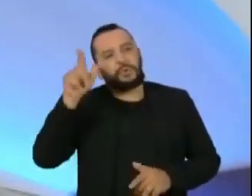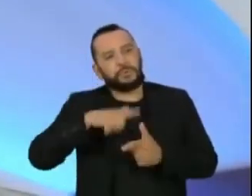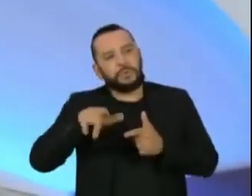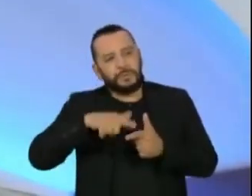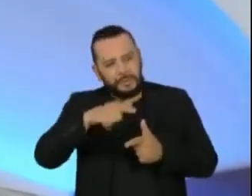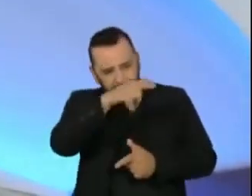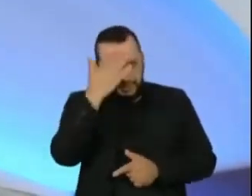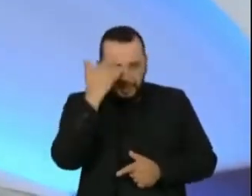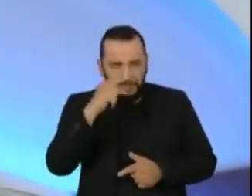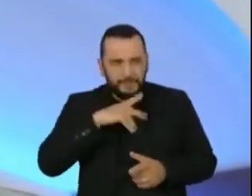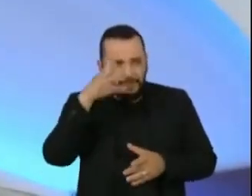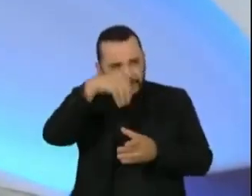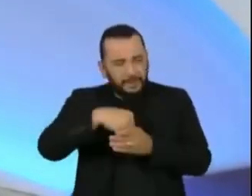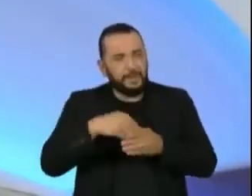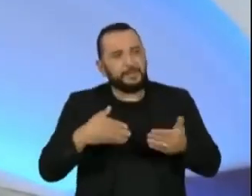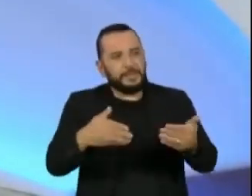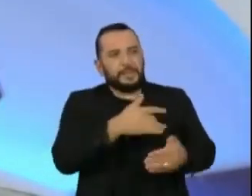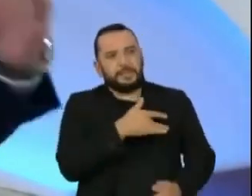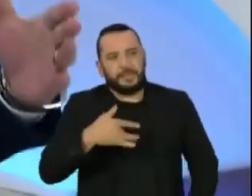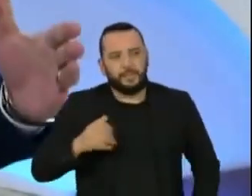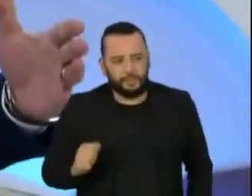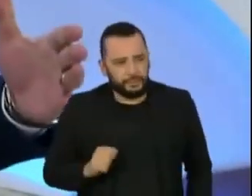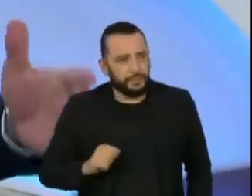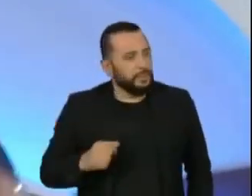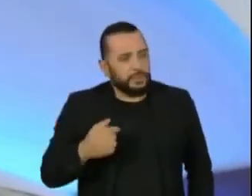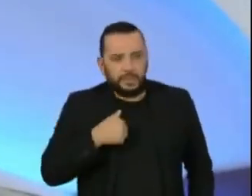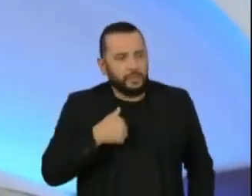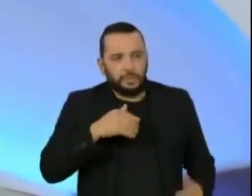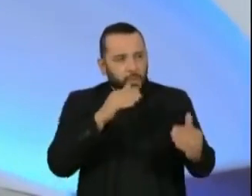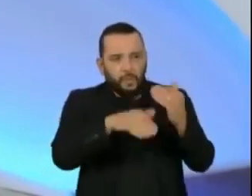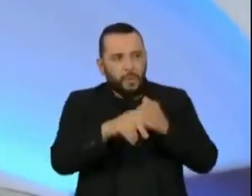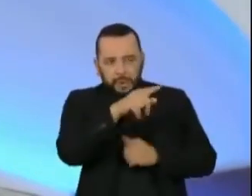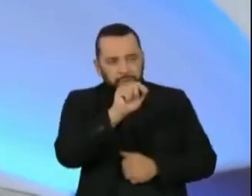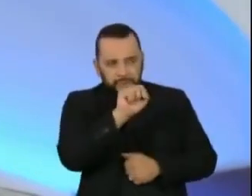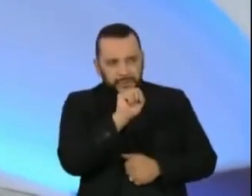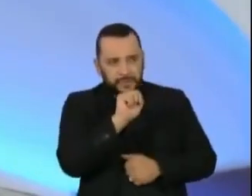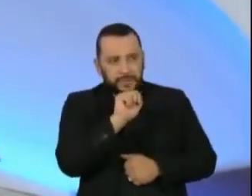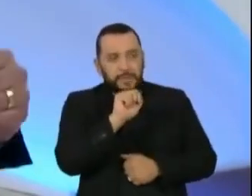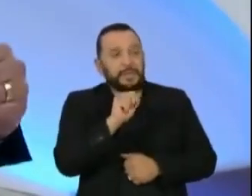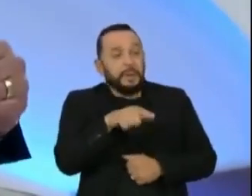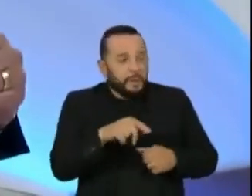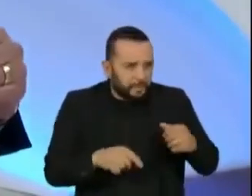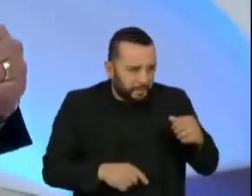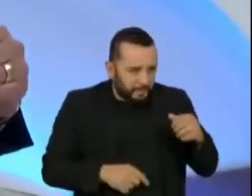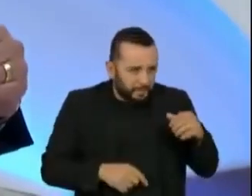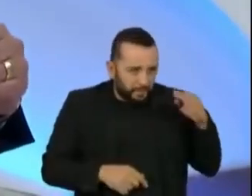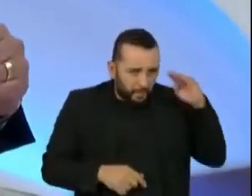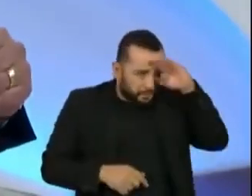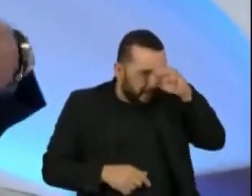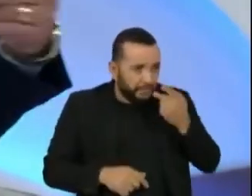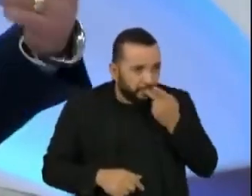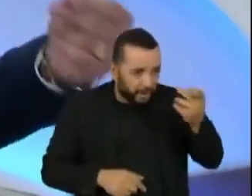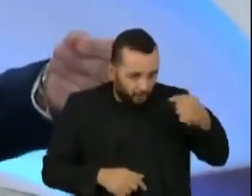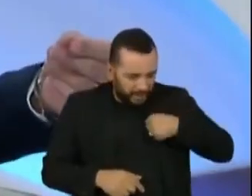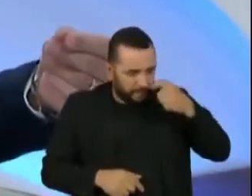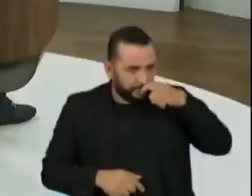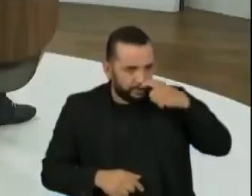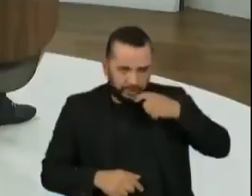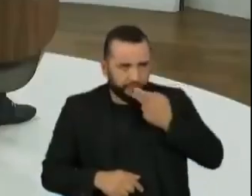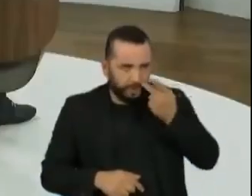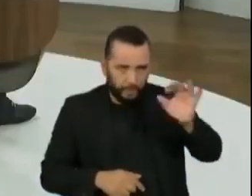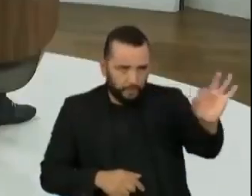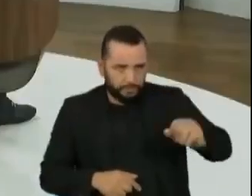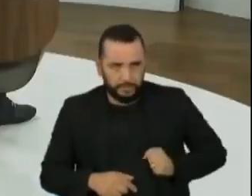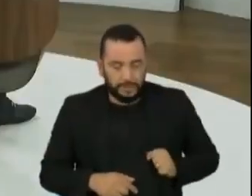dentro do Ministério da Saúde. Eu discordo, o presidente não me desmentiu em nenhum momento. O que ele tenta é minimizar